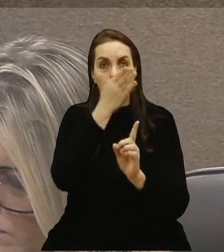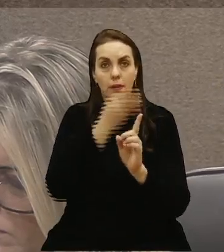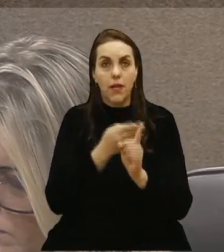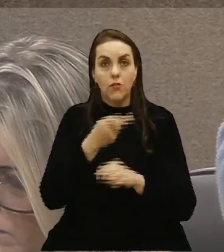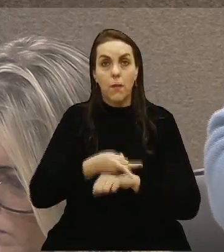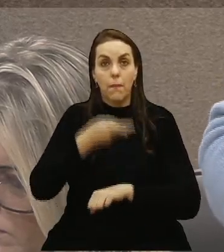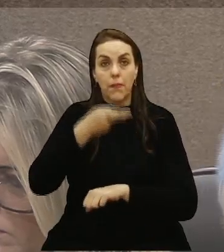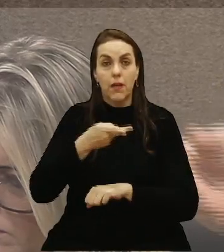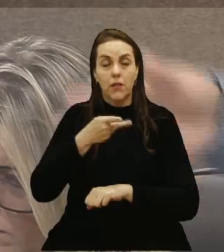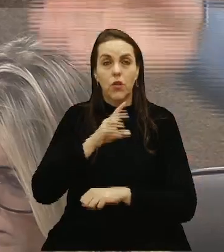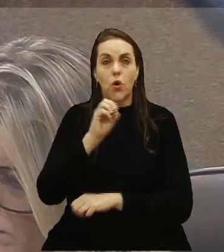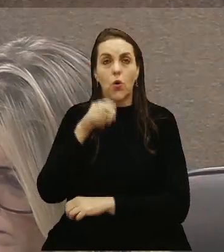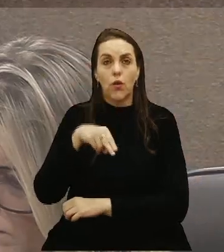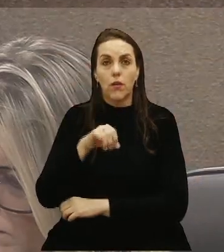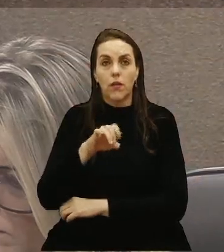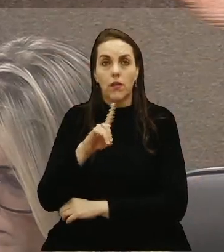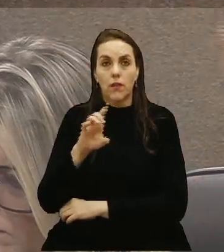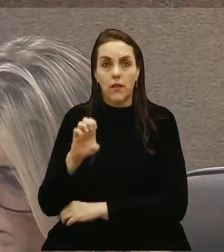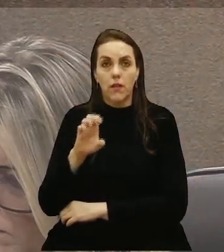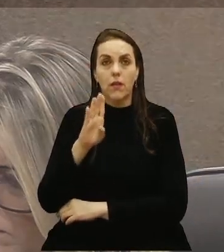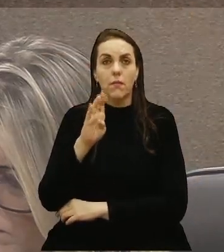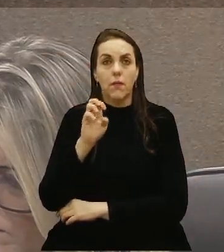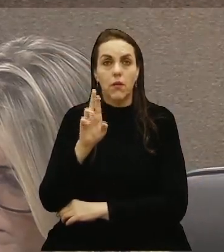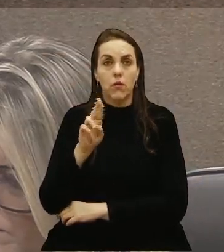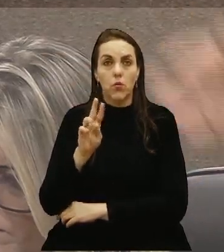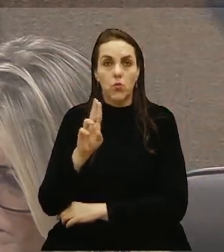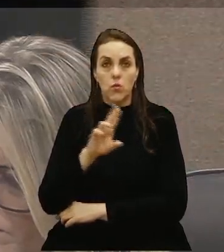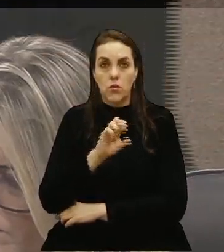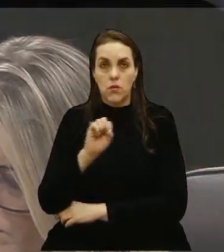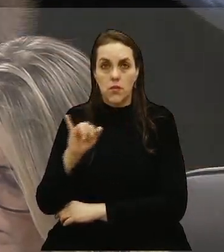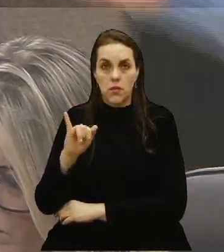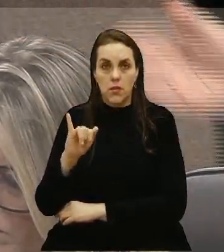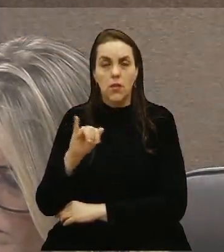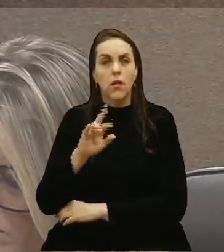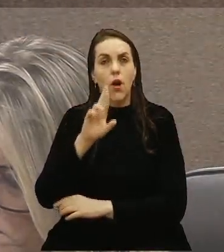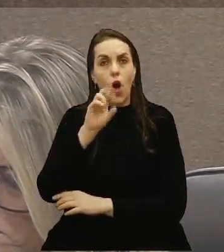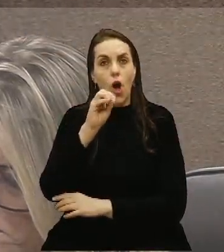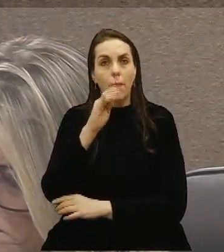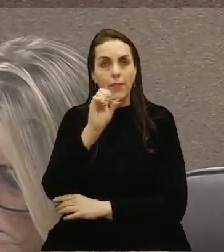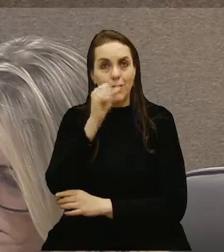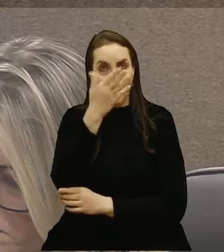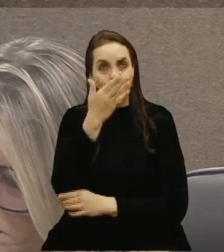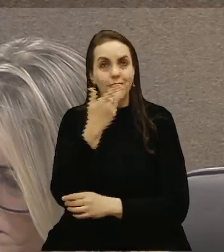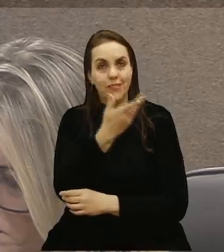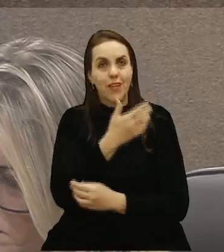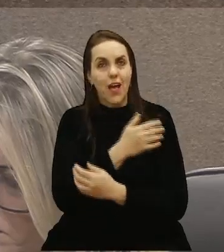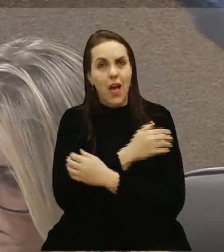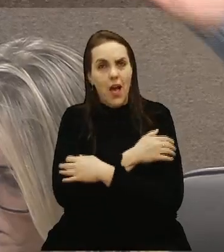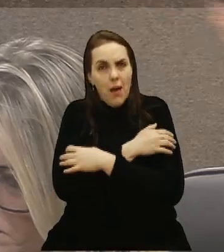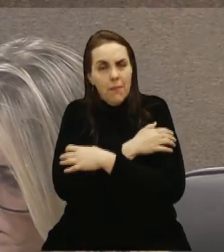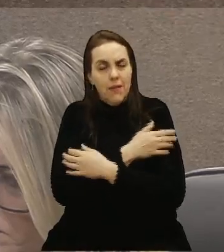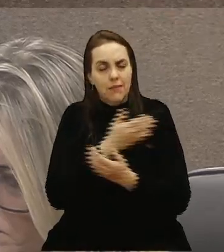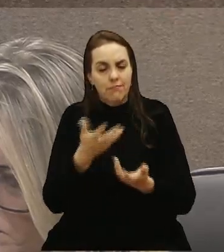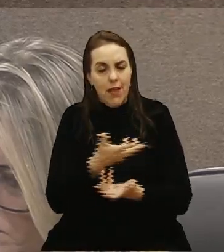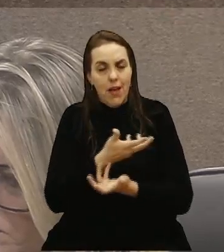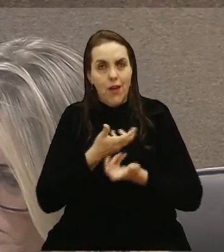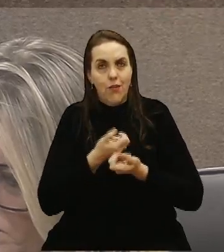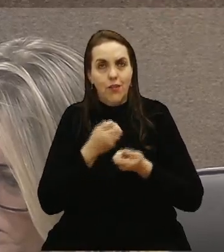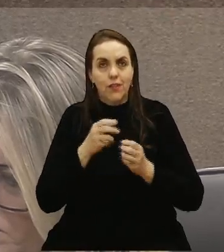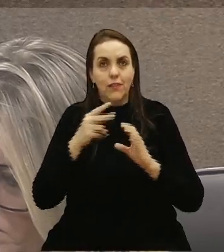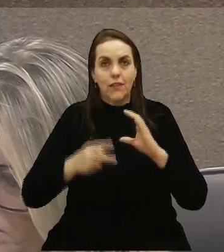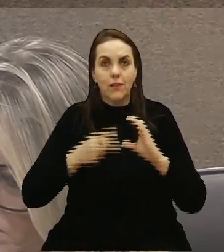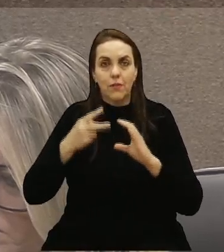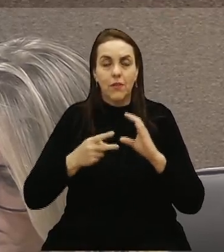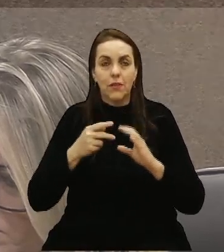Oneide Bertucci. Então, Robson, você vai ser abraçado por essa Câmara e ser reconhecido o teu trabalho na área